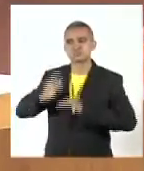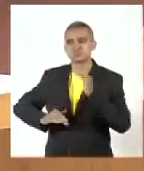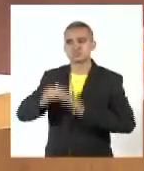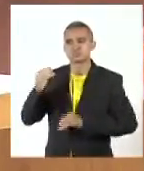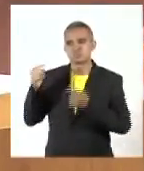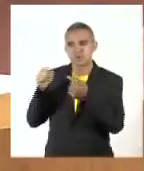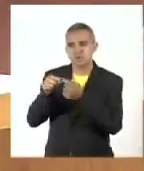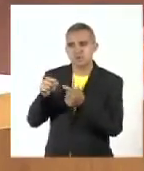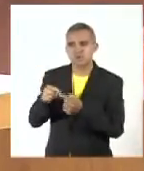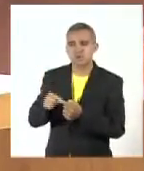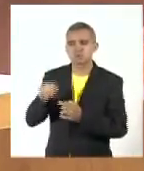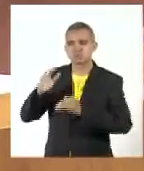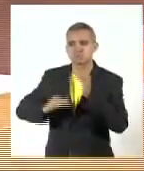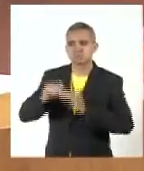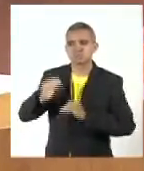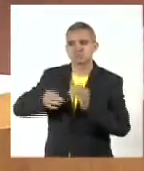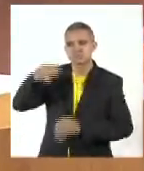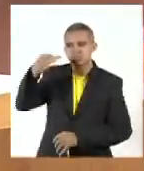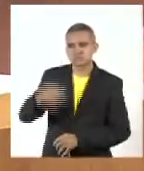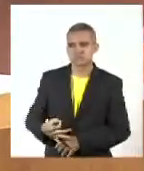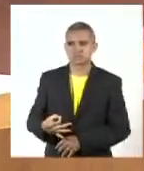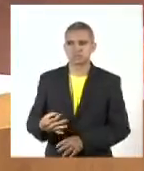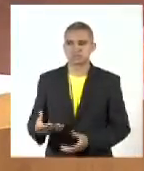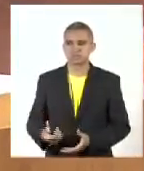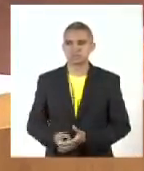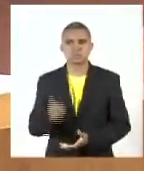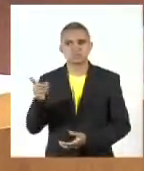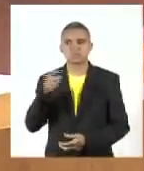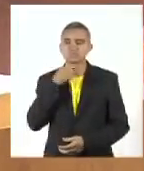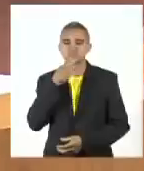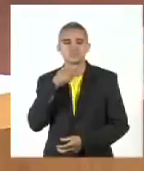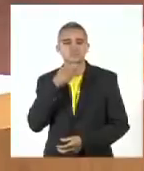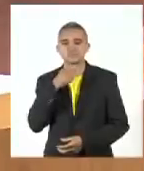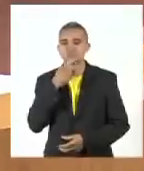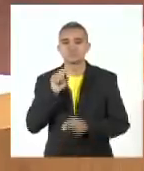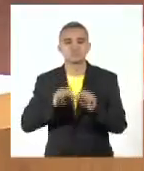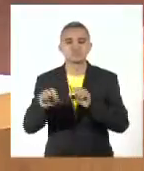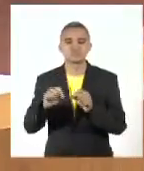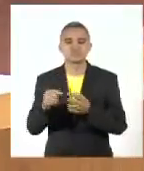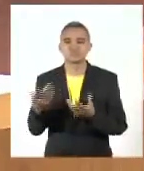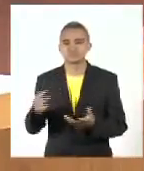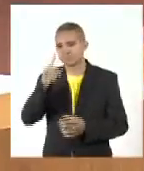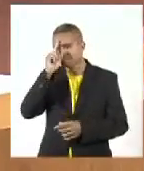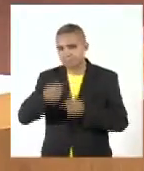trabalhar, já que ele não consegue nem sequer mandar.